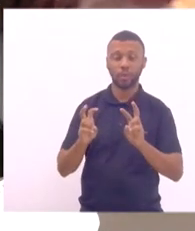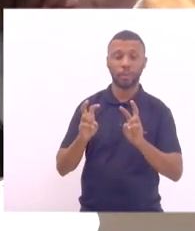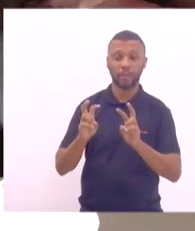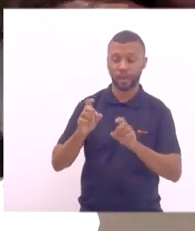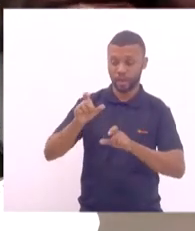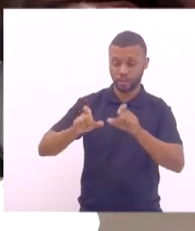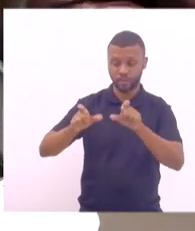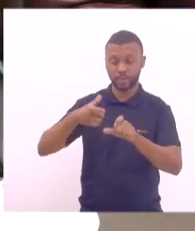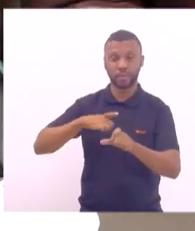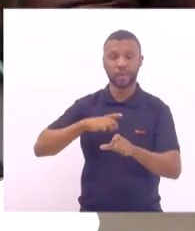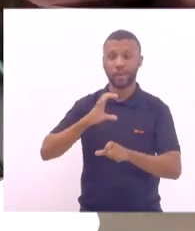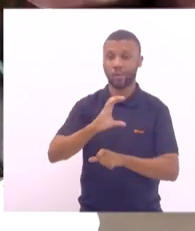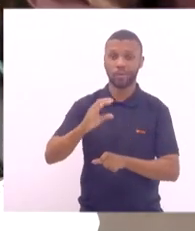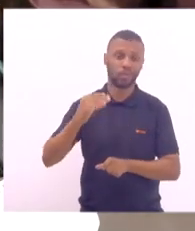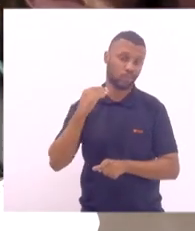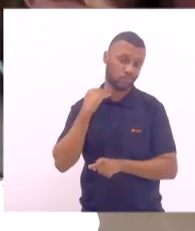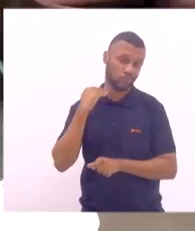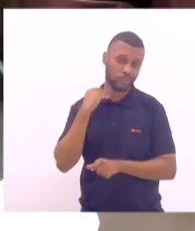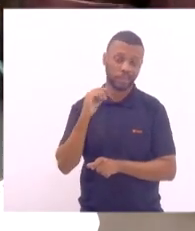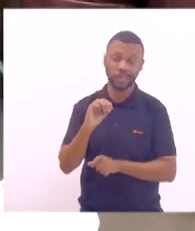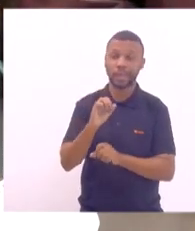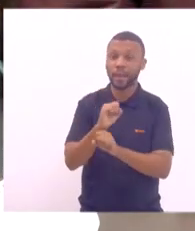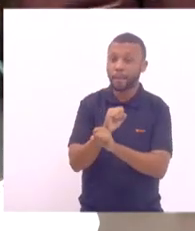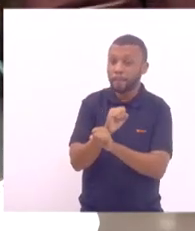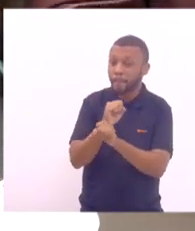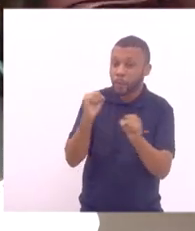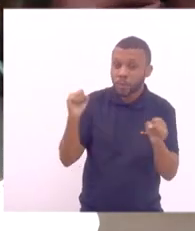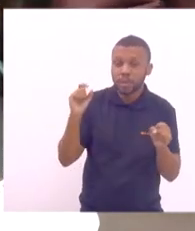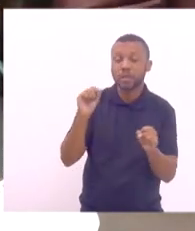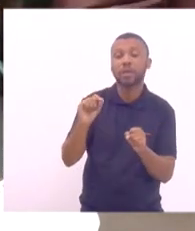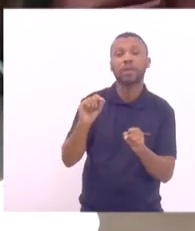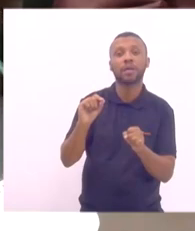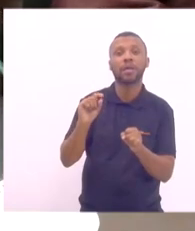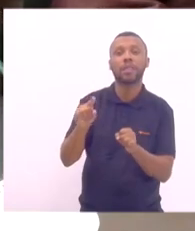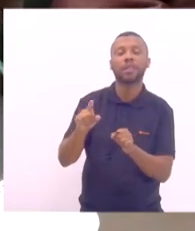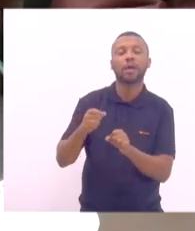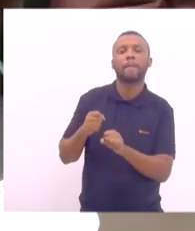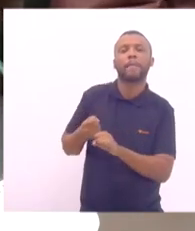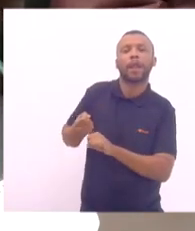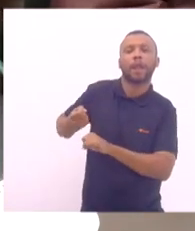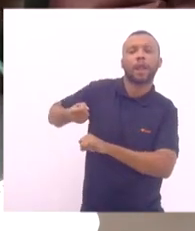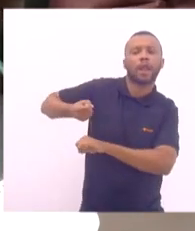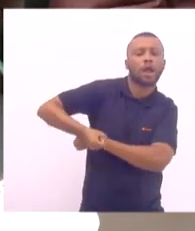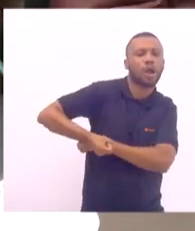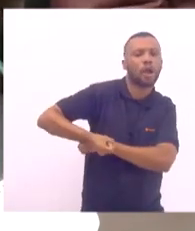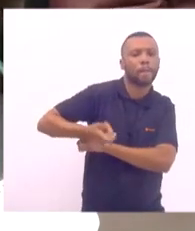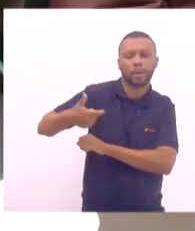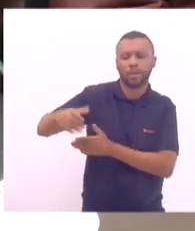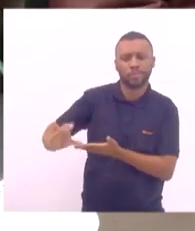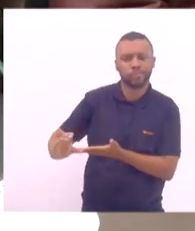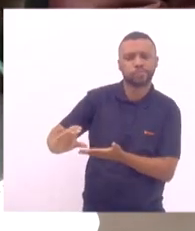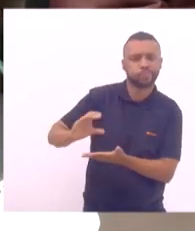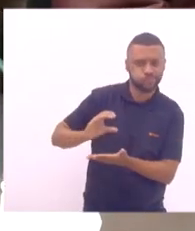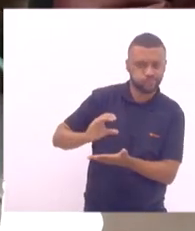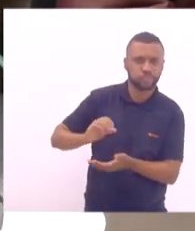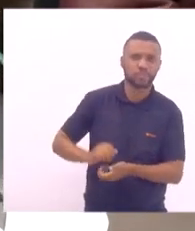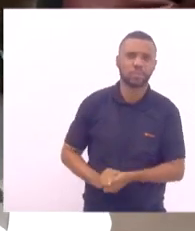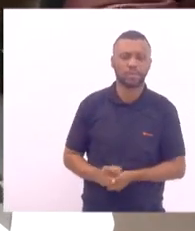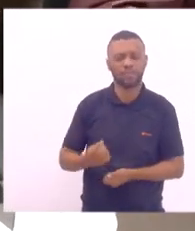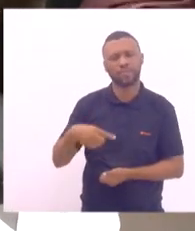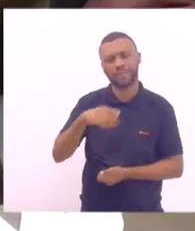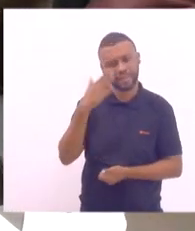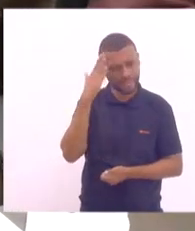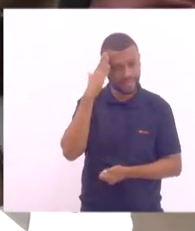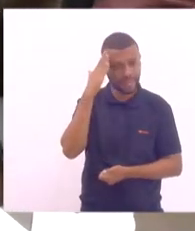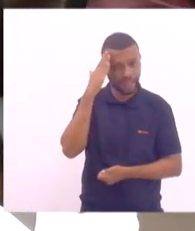bancos que, inexoravelmente, são espoliados pelo grande capital. Vossa Excelência